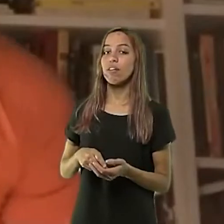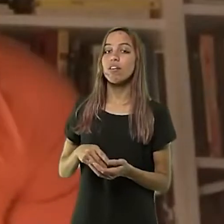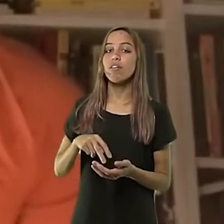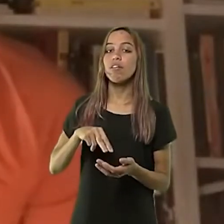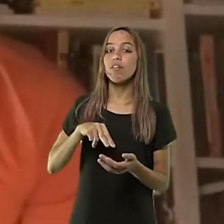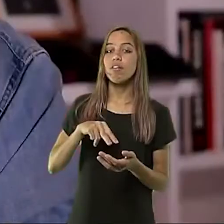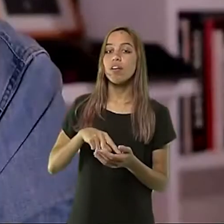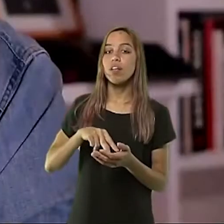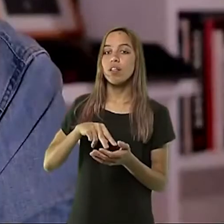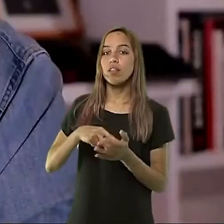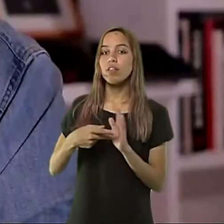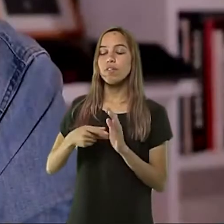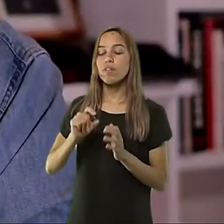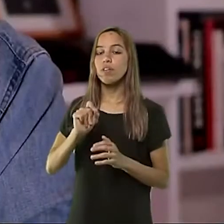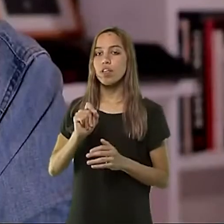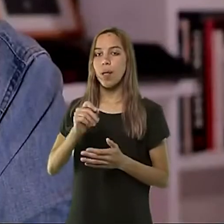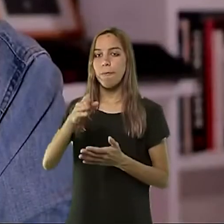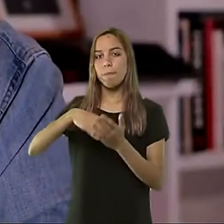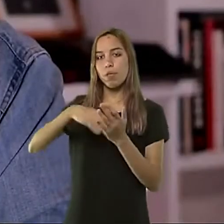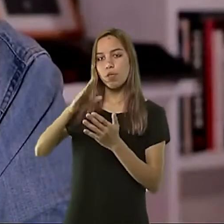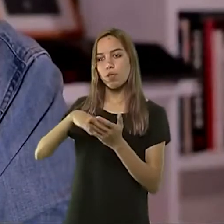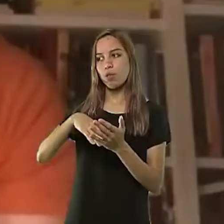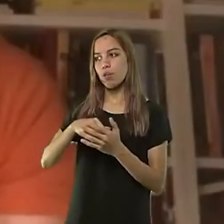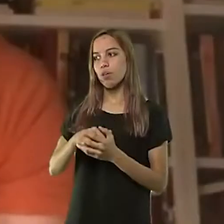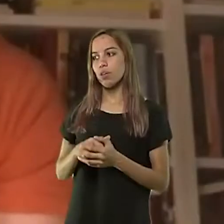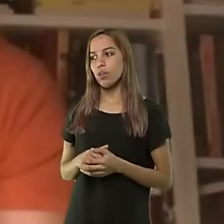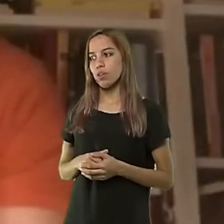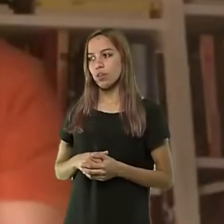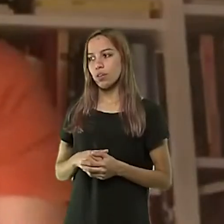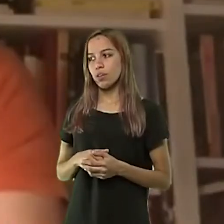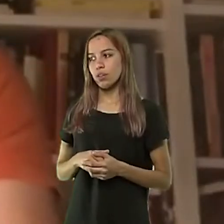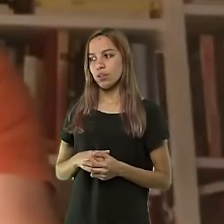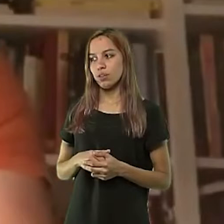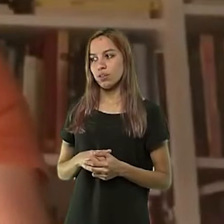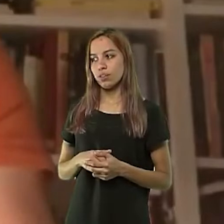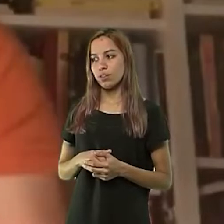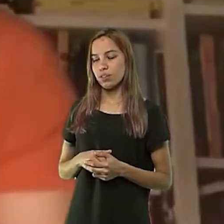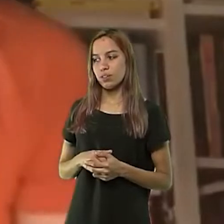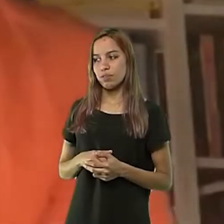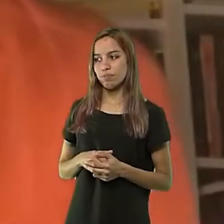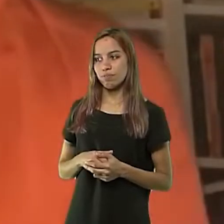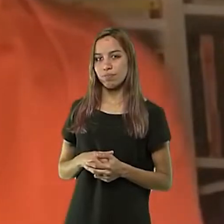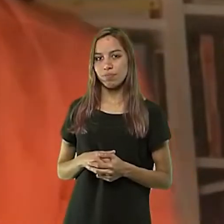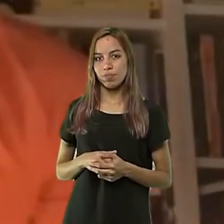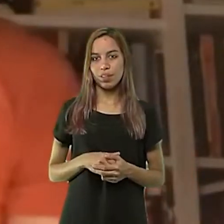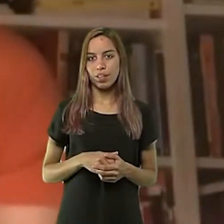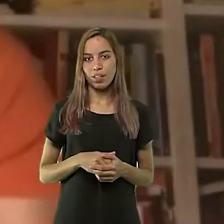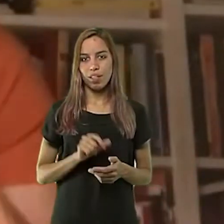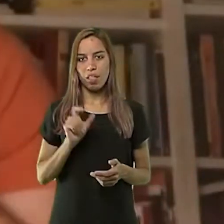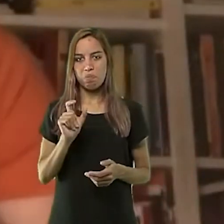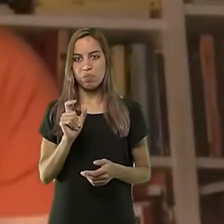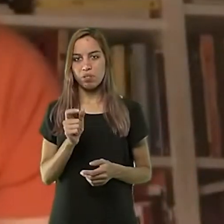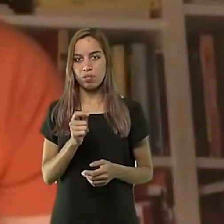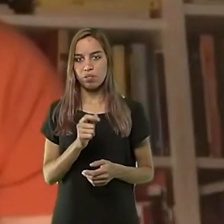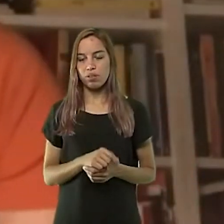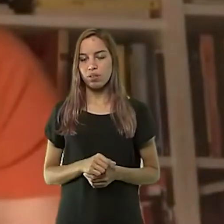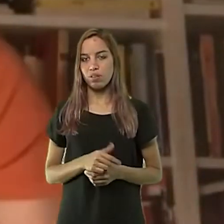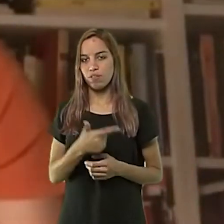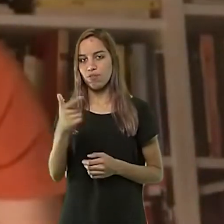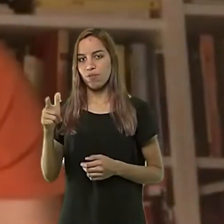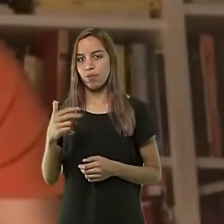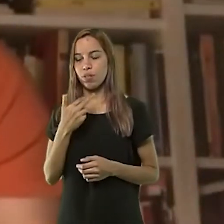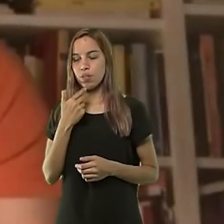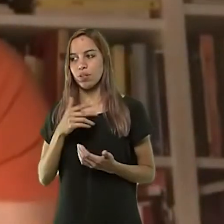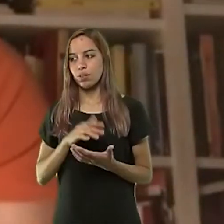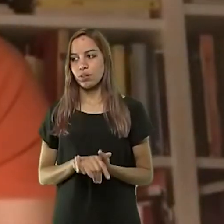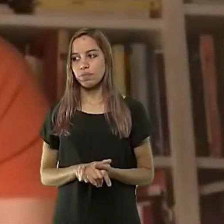Não, volta aí, peraí, é Koskova. Kokoschka. Quer dizer, eu digo Kokoschka na